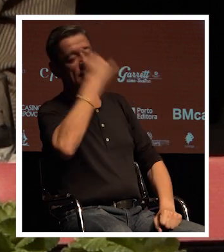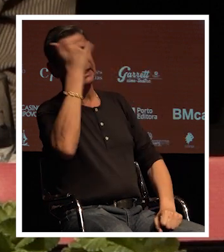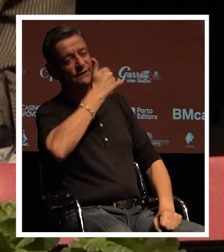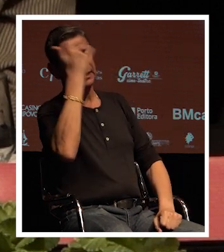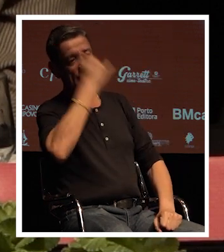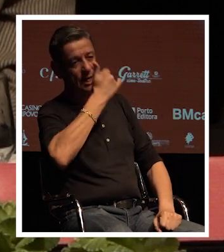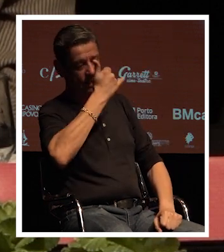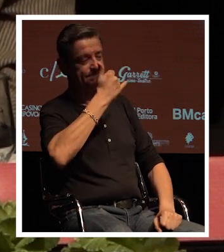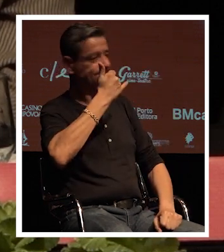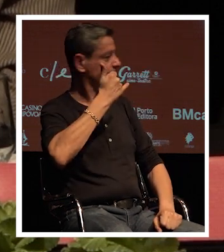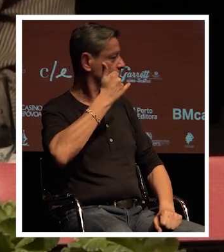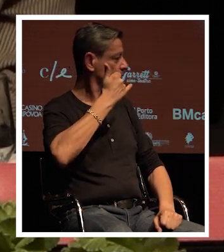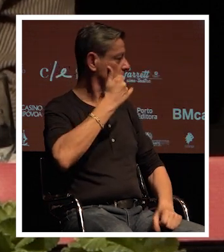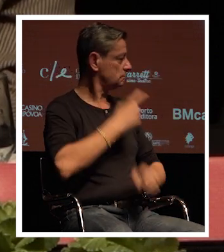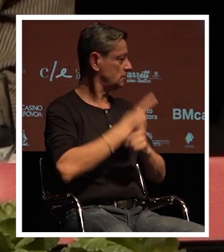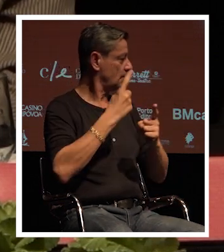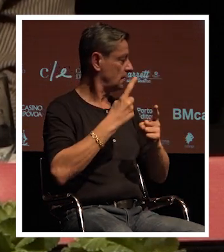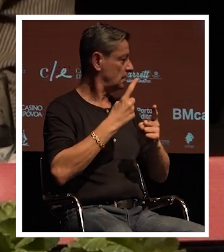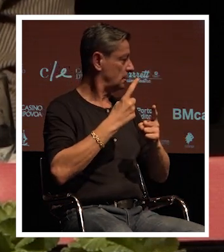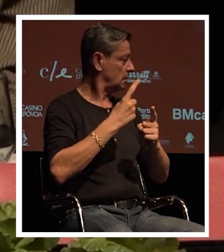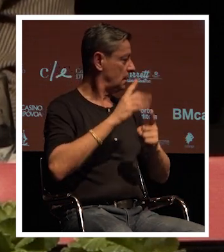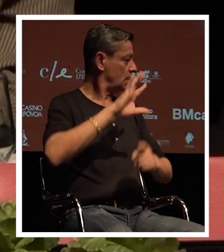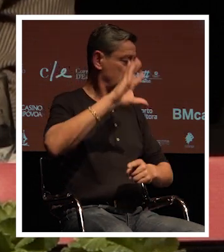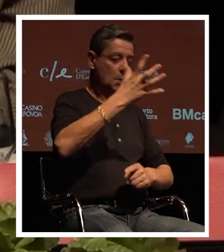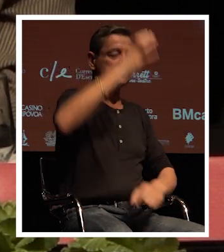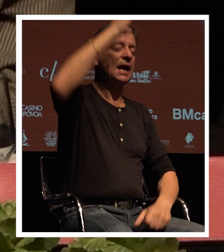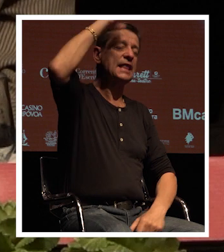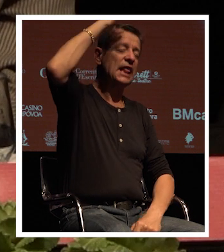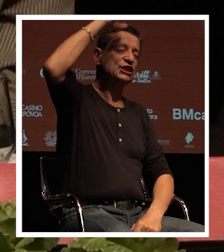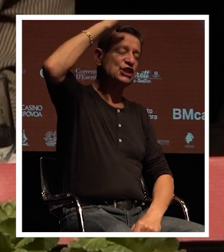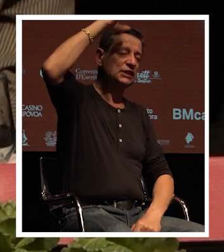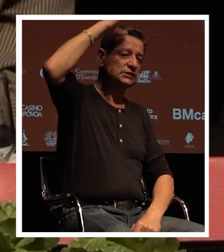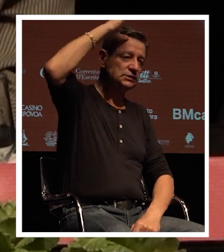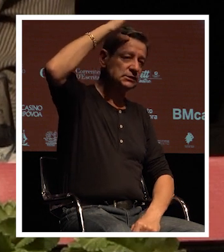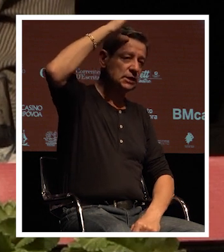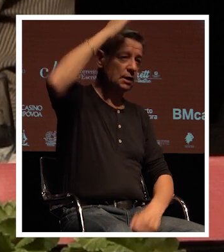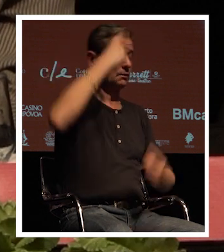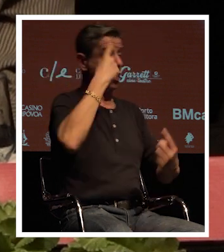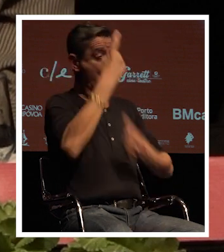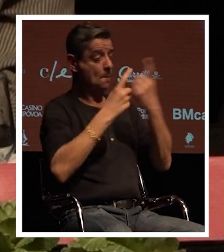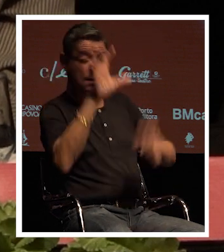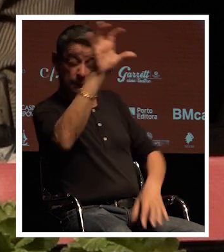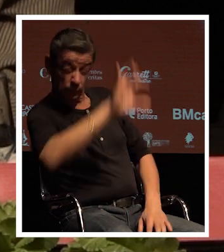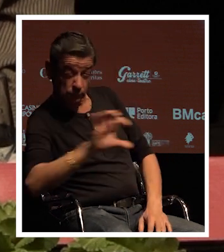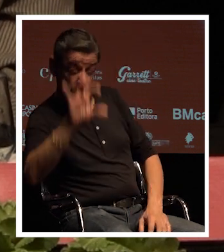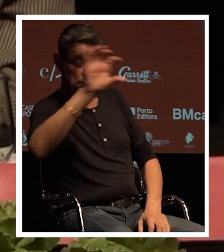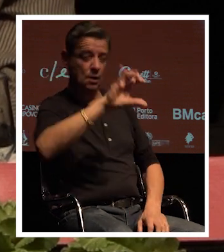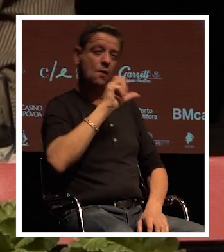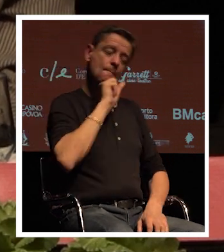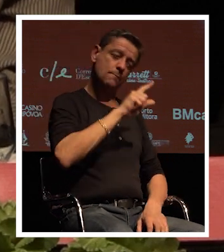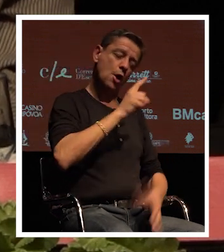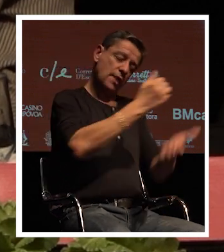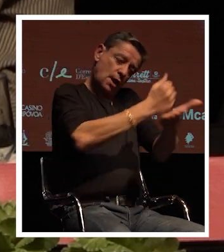ser difícil portanto enquanto que a a inteligência de algum modo pode ajudar